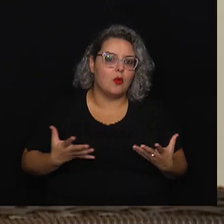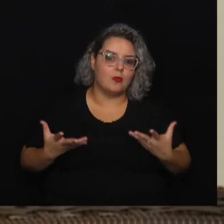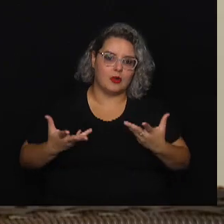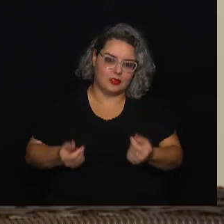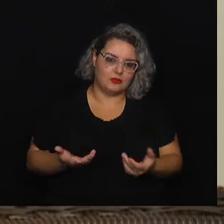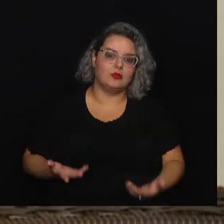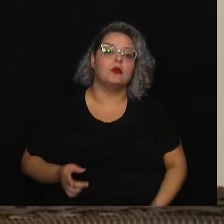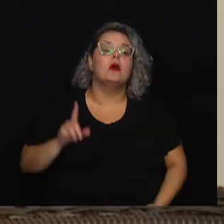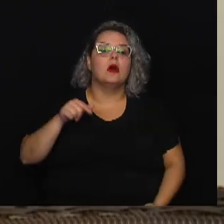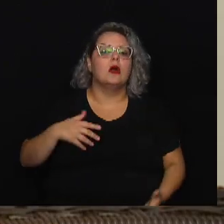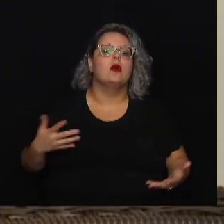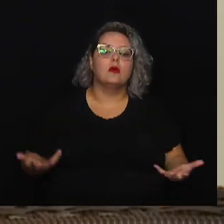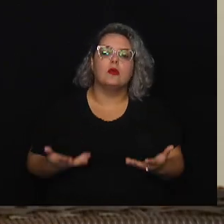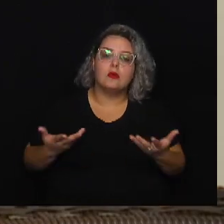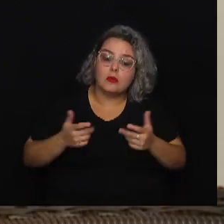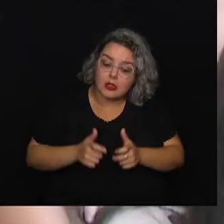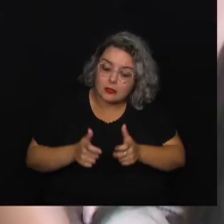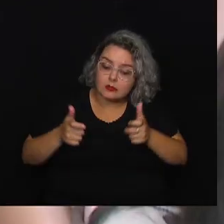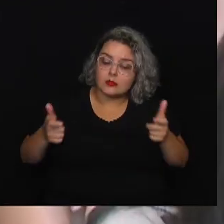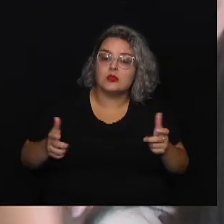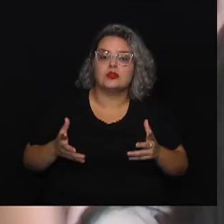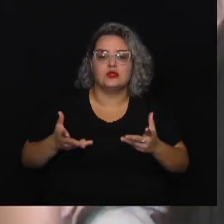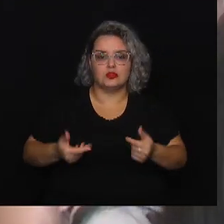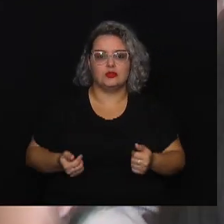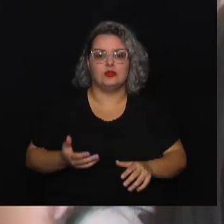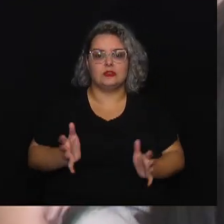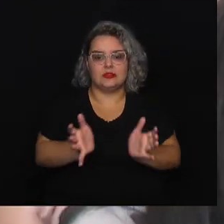é um empenho grande de toda a equipe.